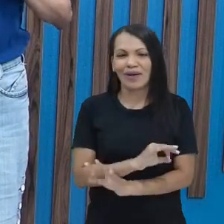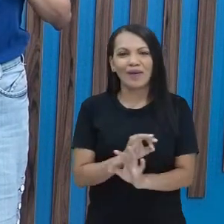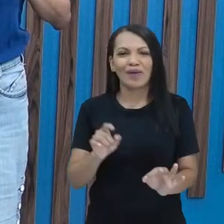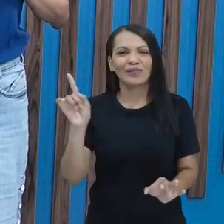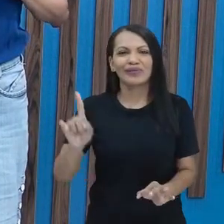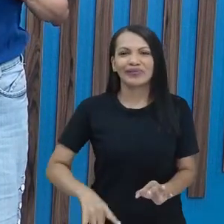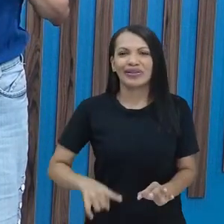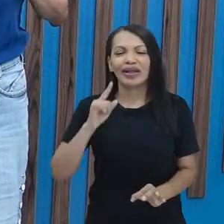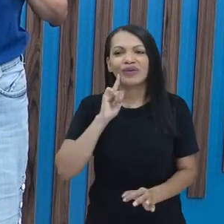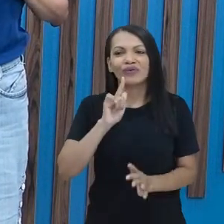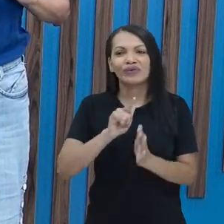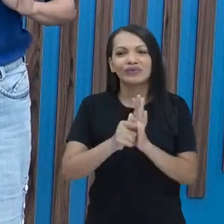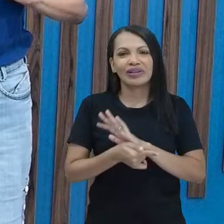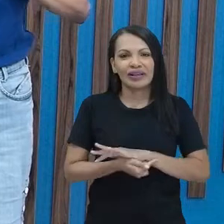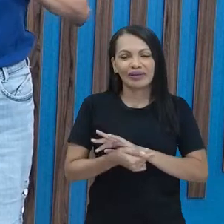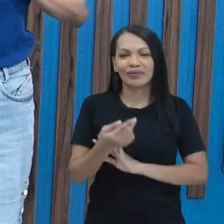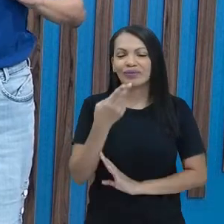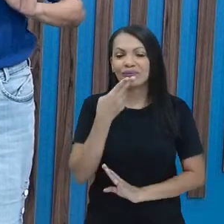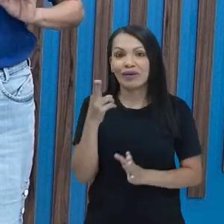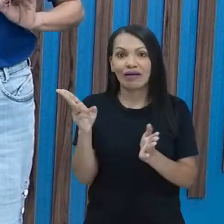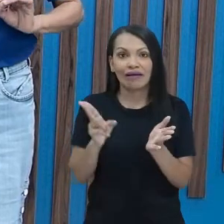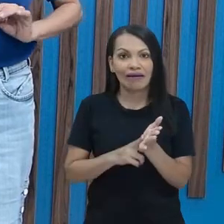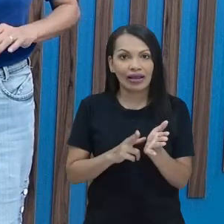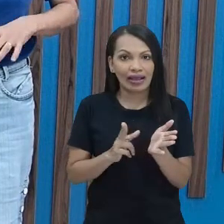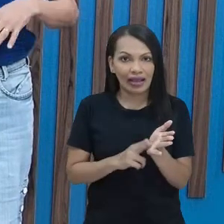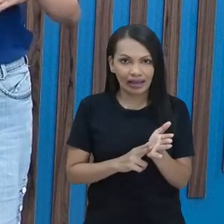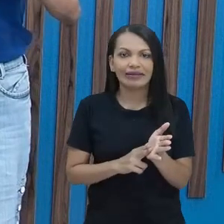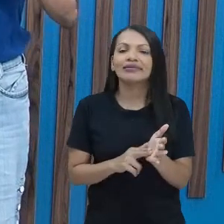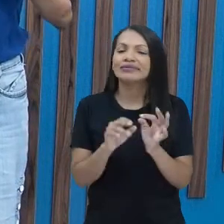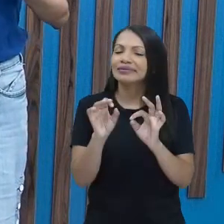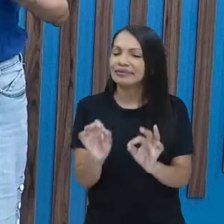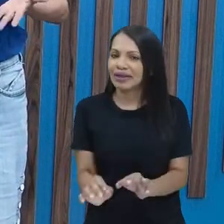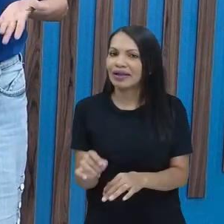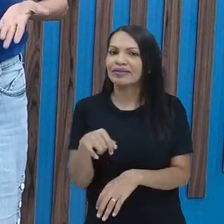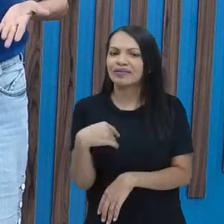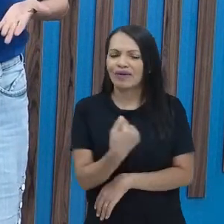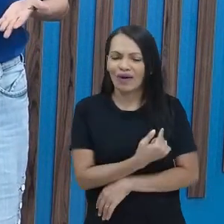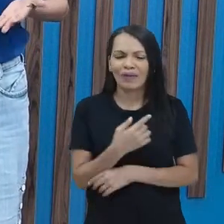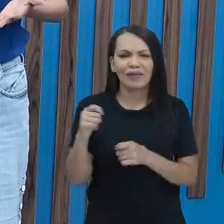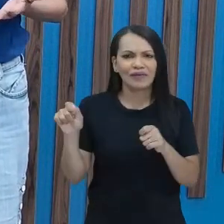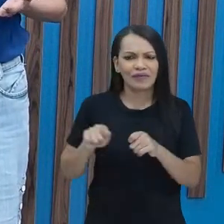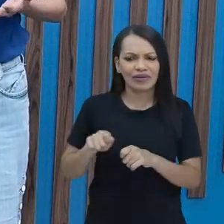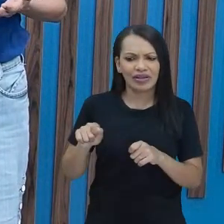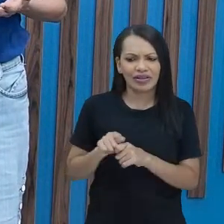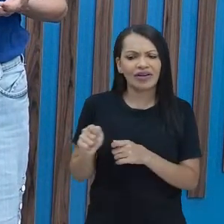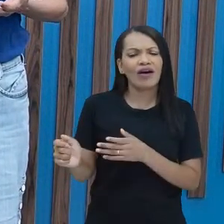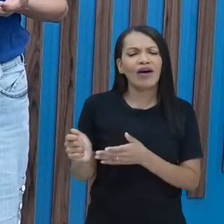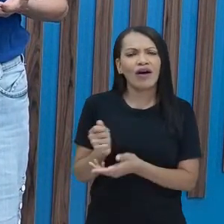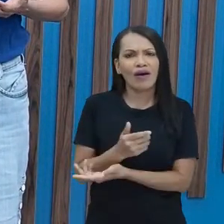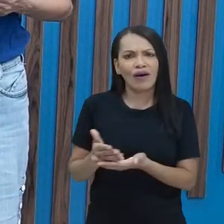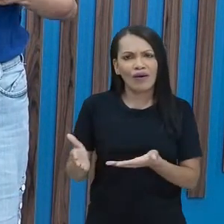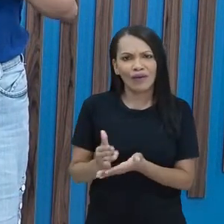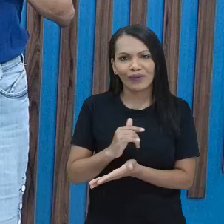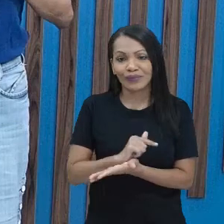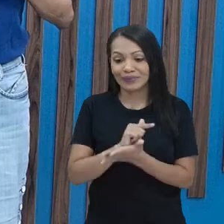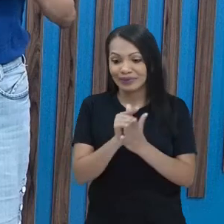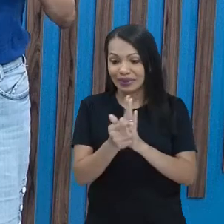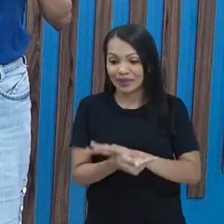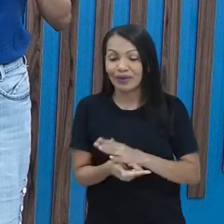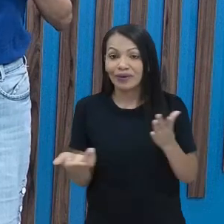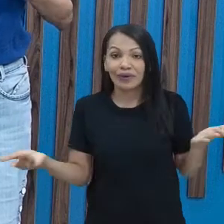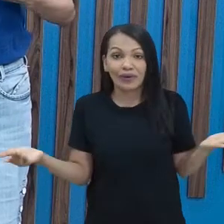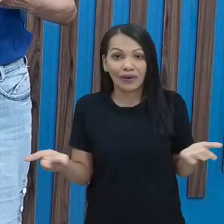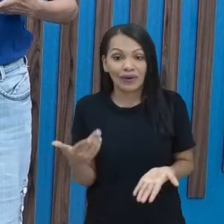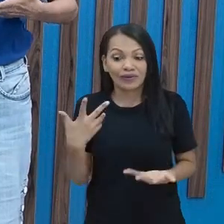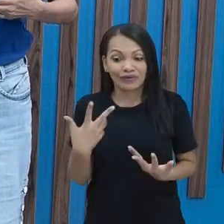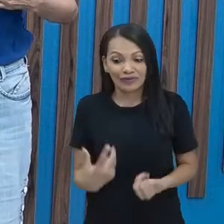é o gênero textual carta, tá? A gente tem trabalhado vários gêneros, não é isso mesmo? E hoje a gente vai